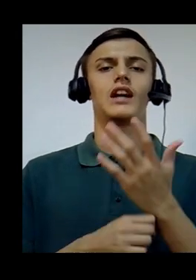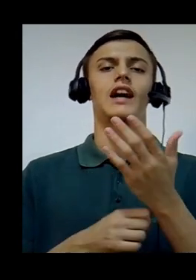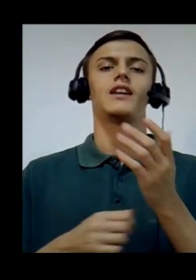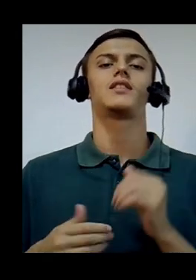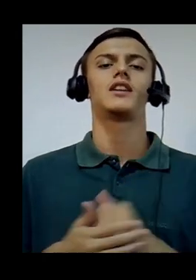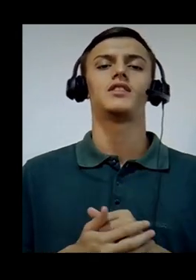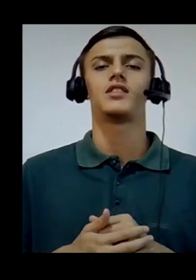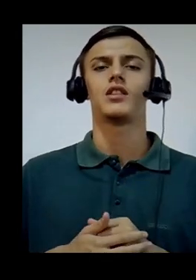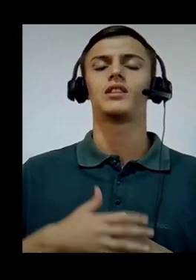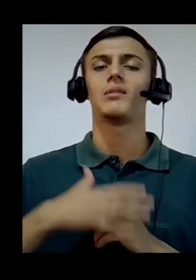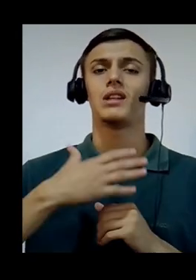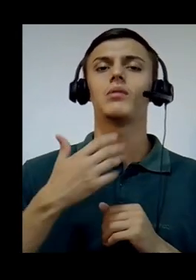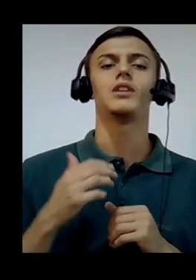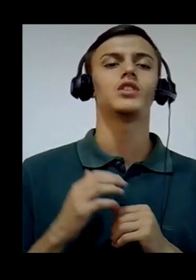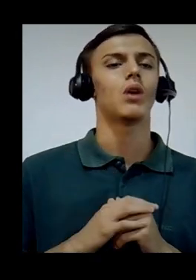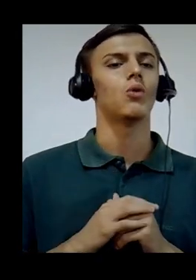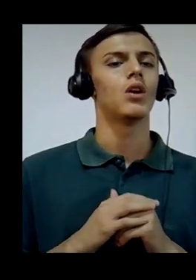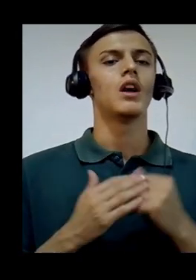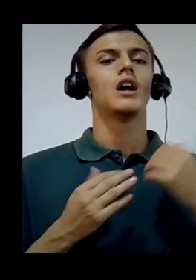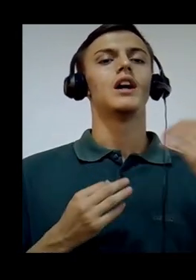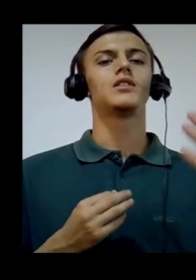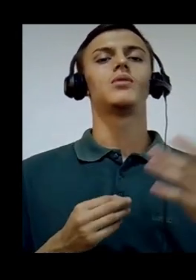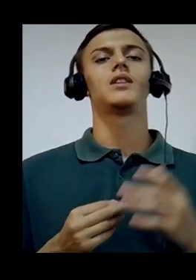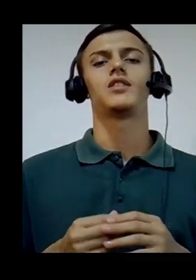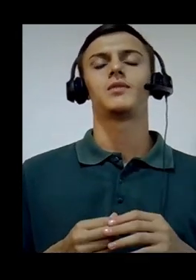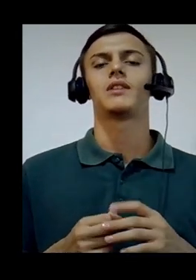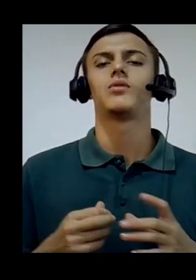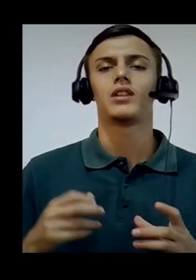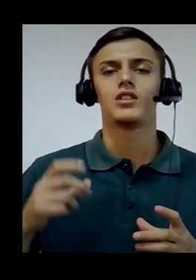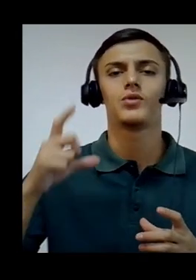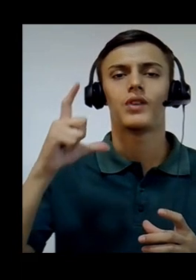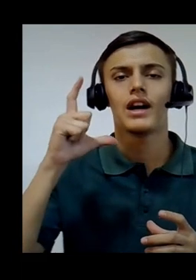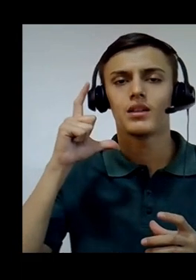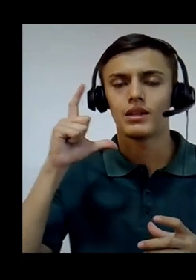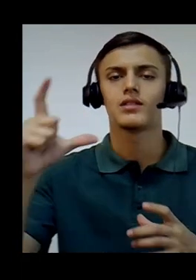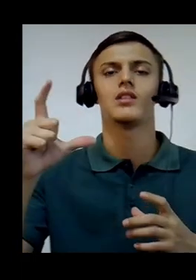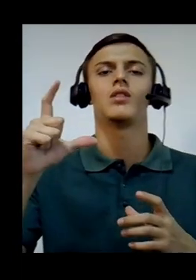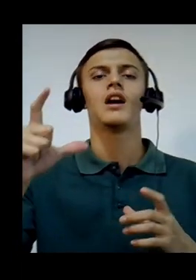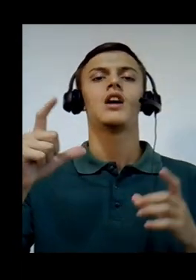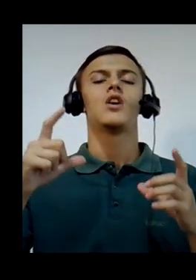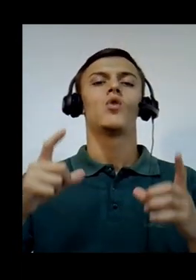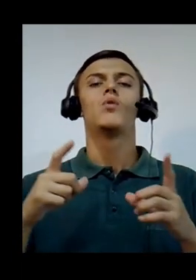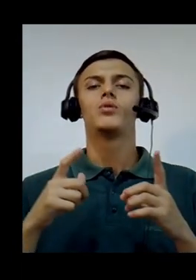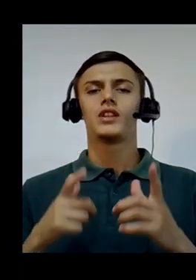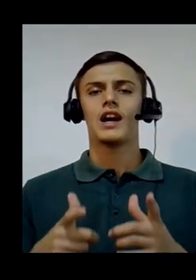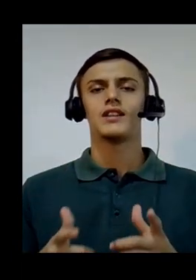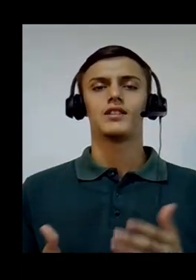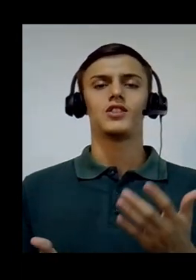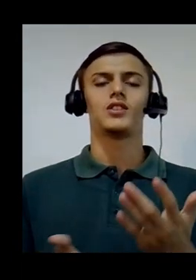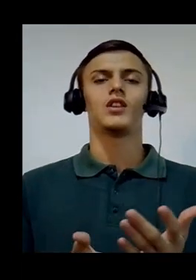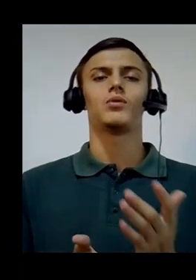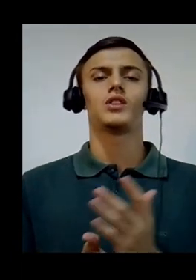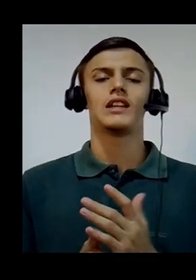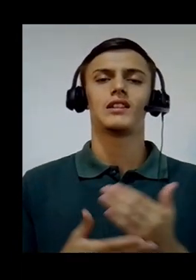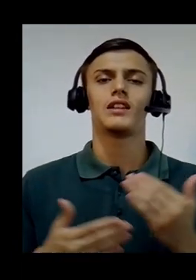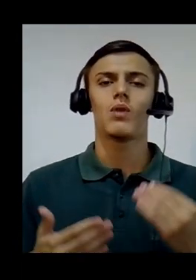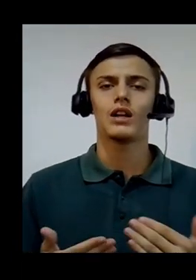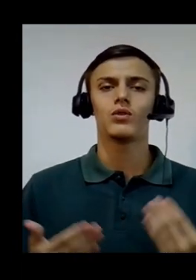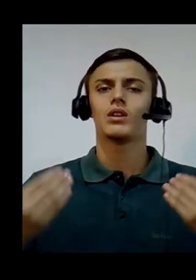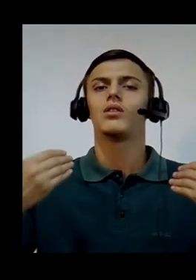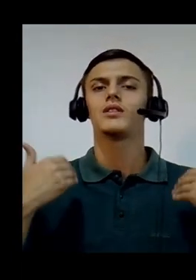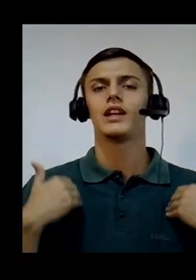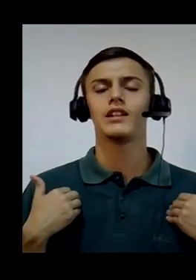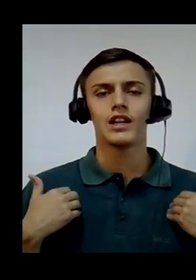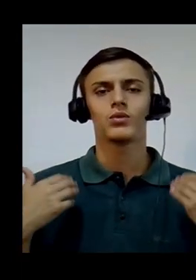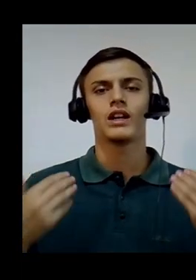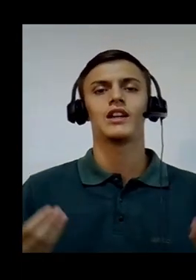de entrada. A reciclagem desse treinamento é minimamente anual. Antes do acesso ao espaço confinado, a gente faz a medição lá com o multigases. A gente tem um multigases